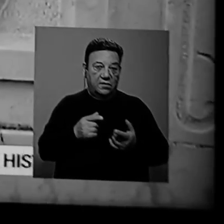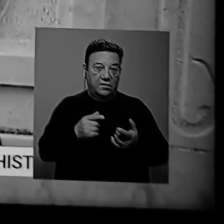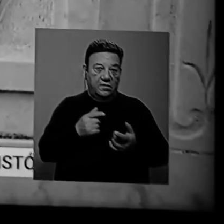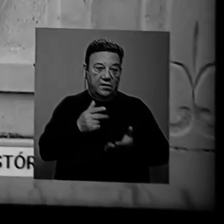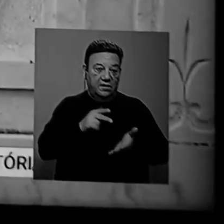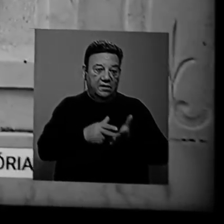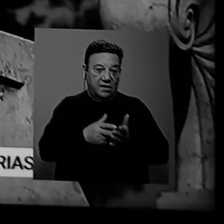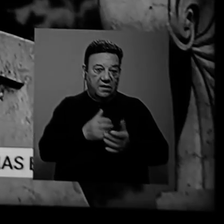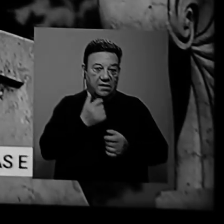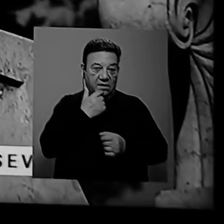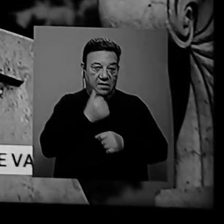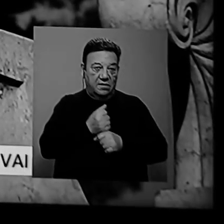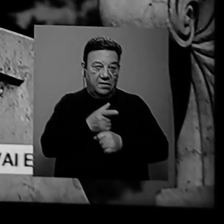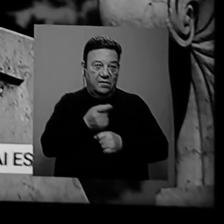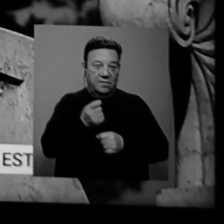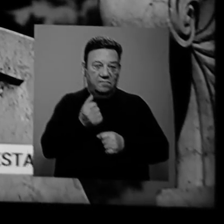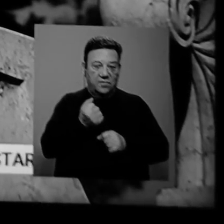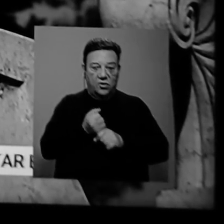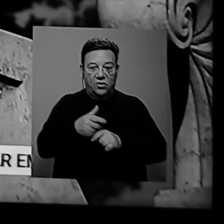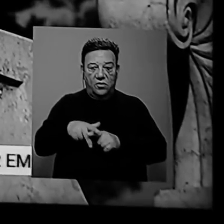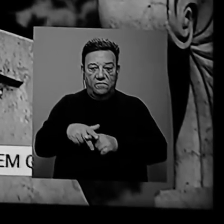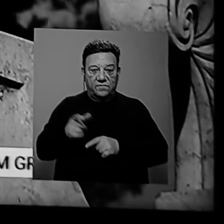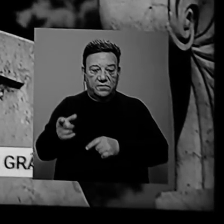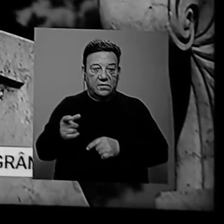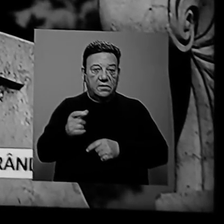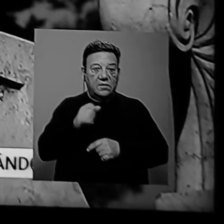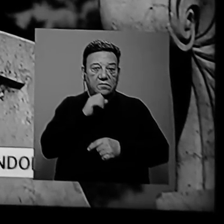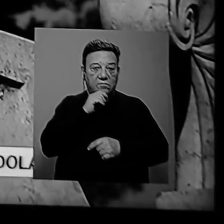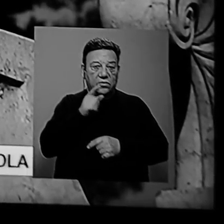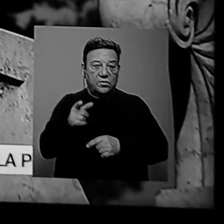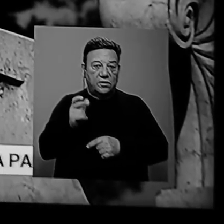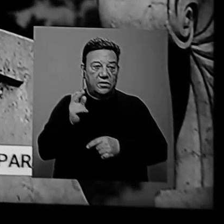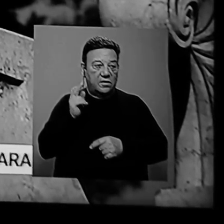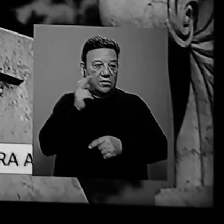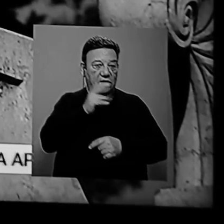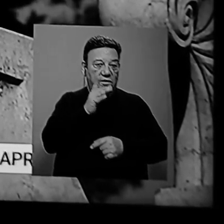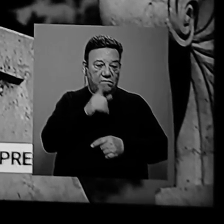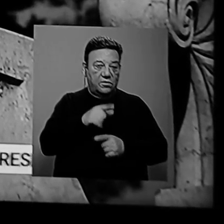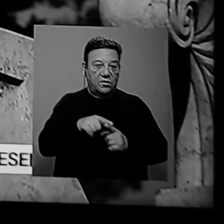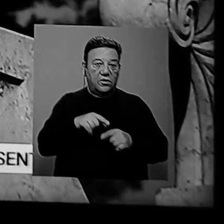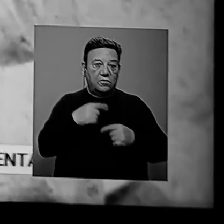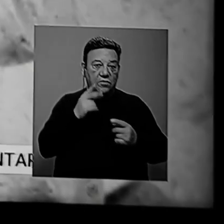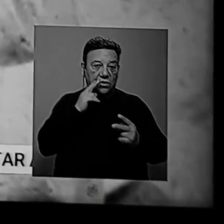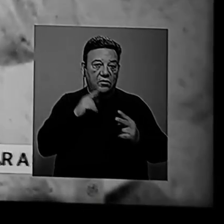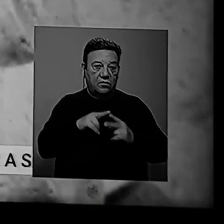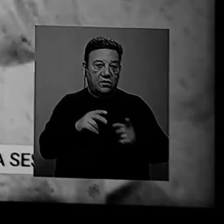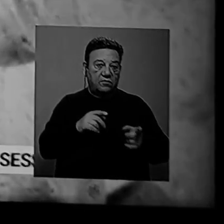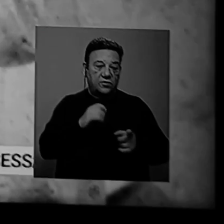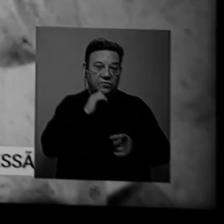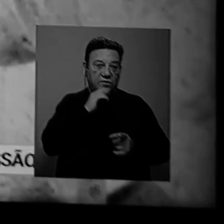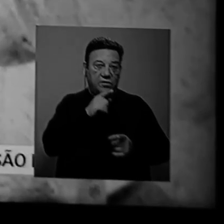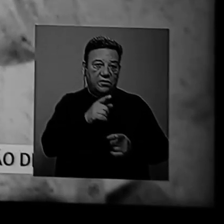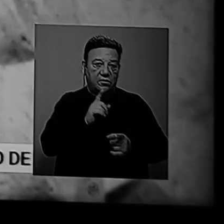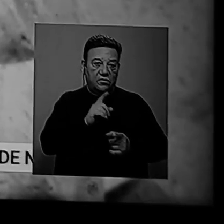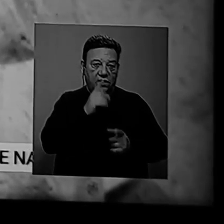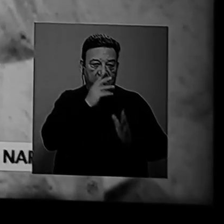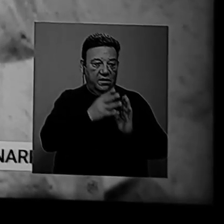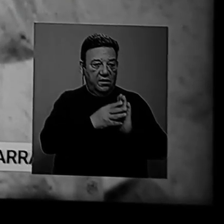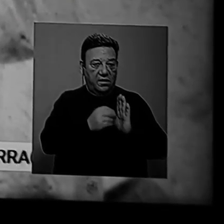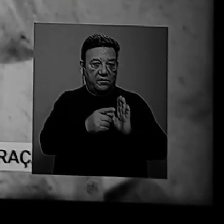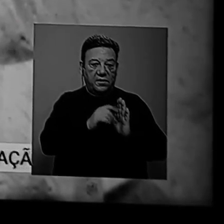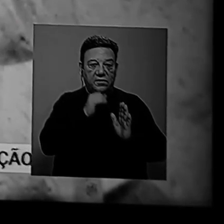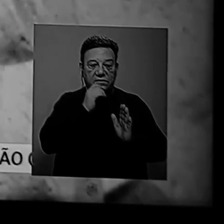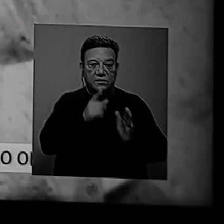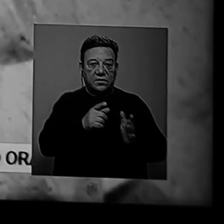destes canteiros, que tinham pequenas oficinas, era poderem ir até Lisboa, então depois encontramos aquilo que são, não são réplicas, são as